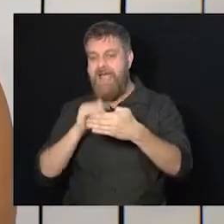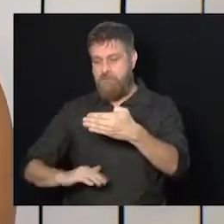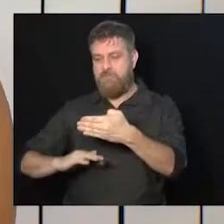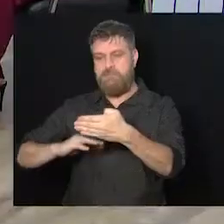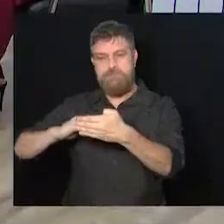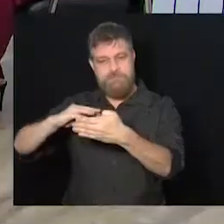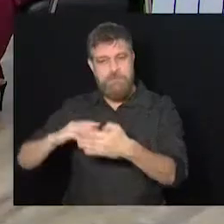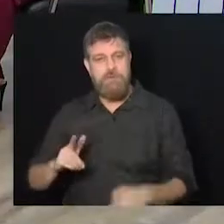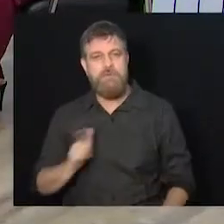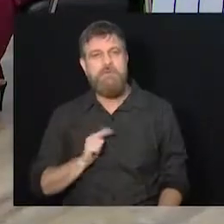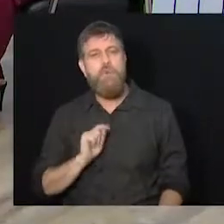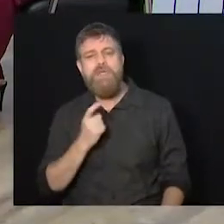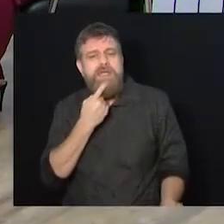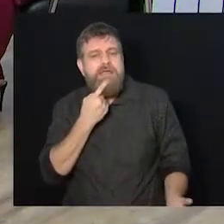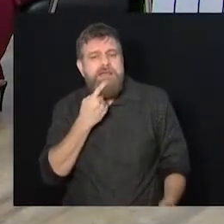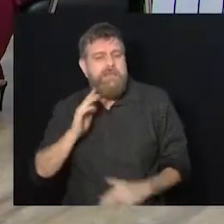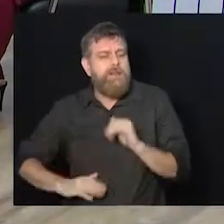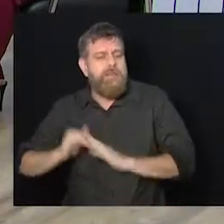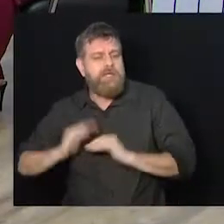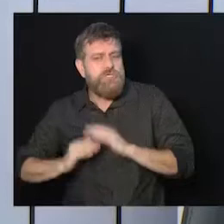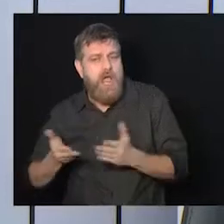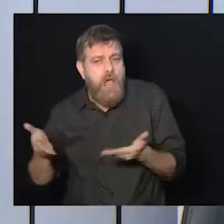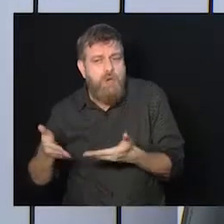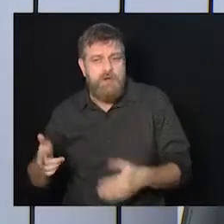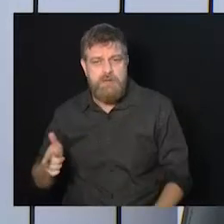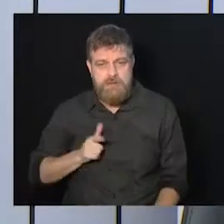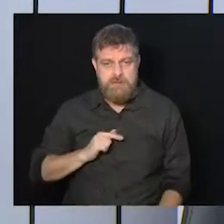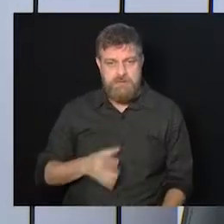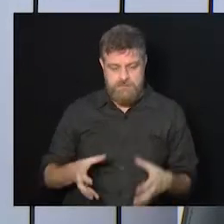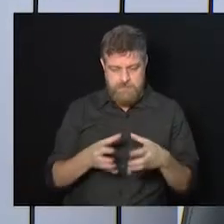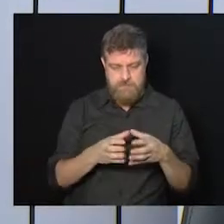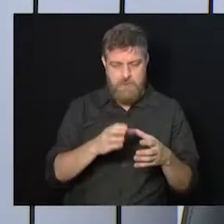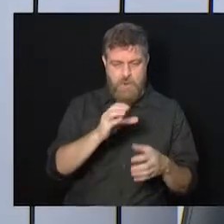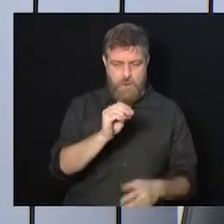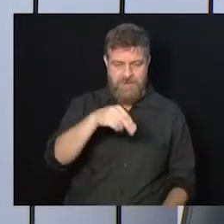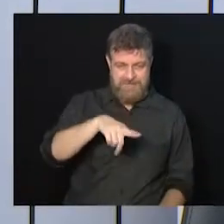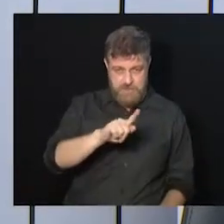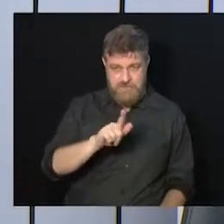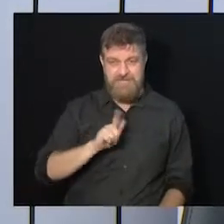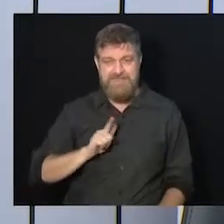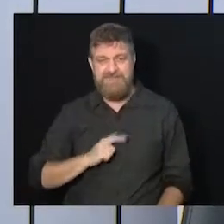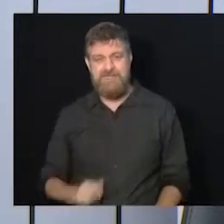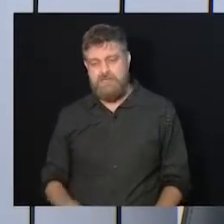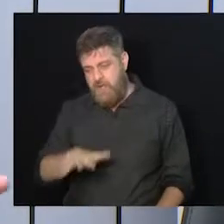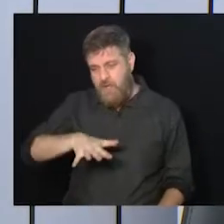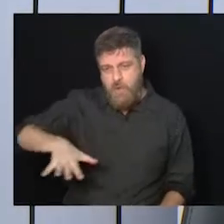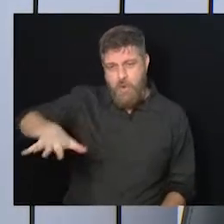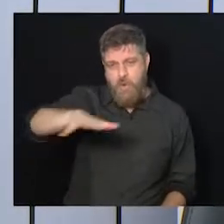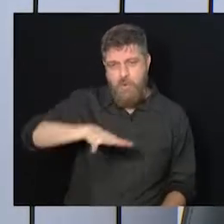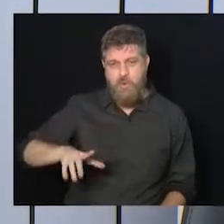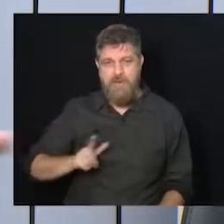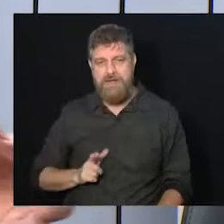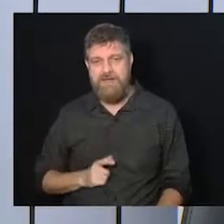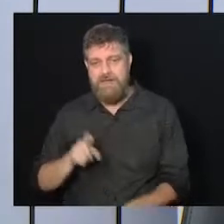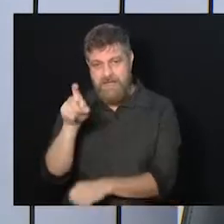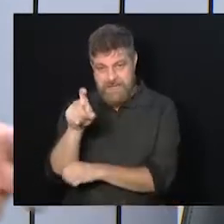momento? Nós temos várias iniciativas, além da Mata Ciliar, a Jogatibá em Sousas, até o movimento Resgate